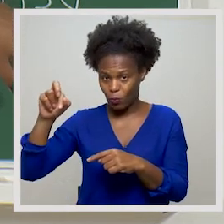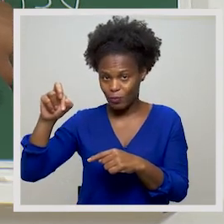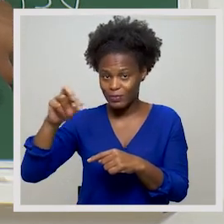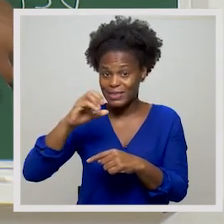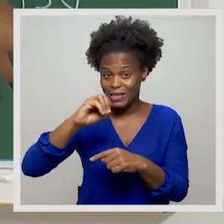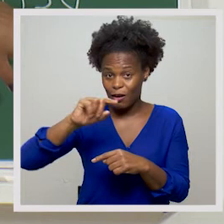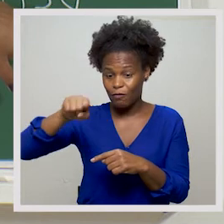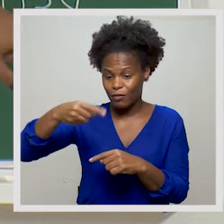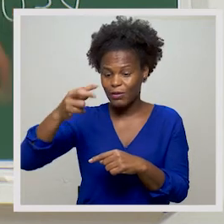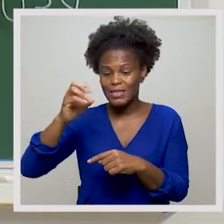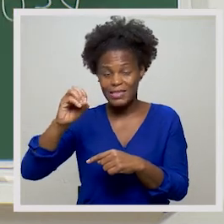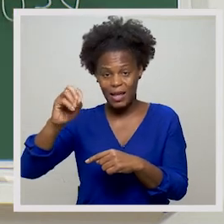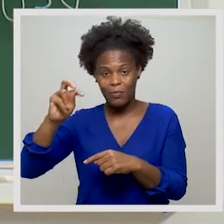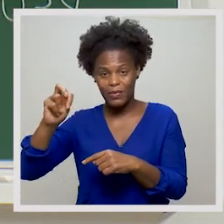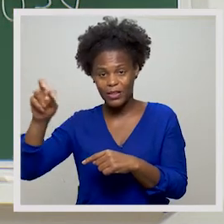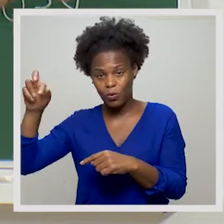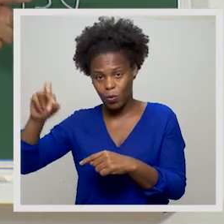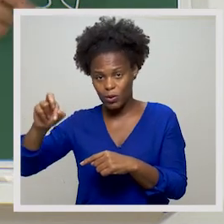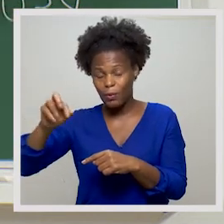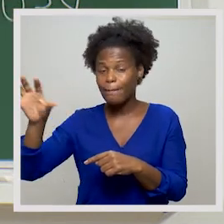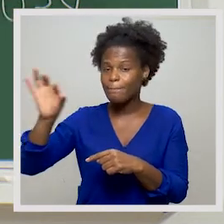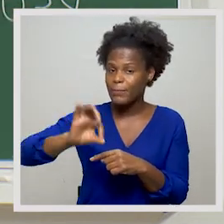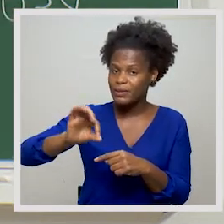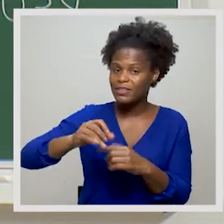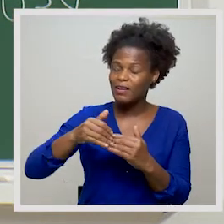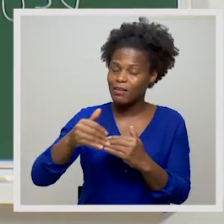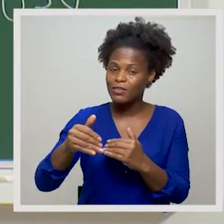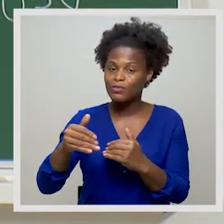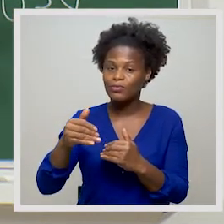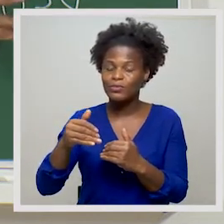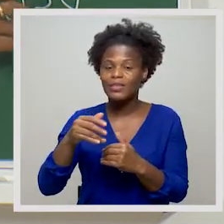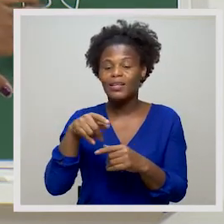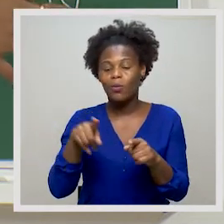0,038, ok? Que em percentagem vai dar